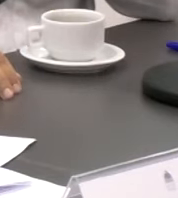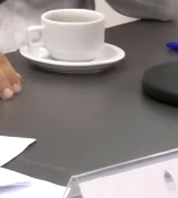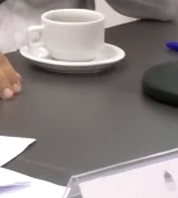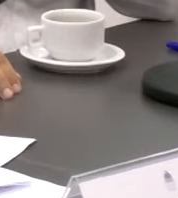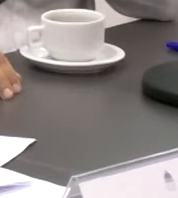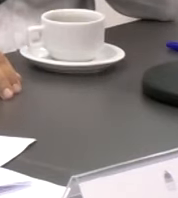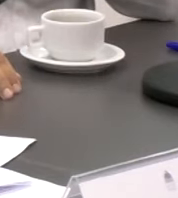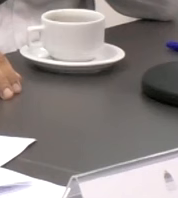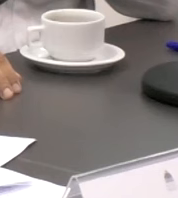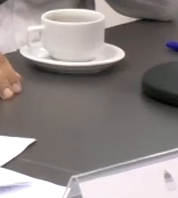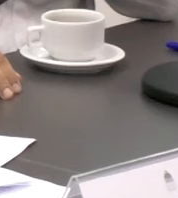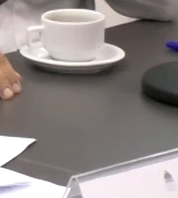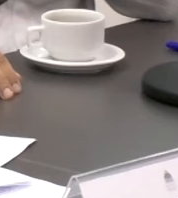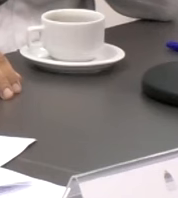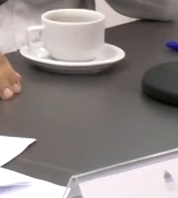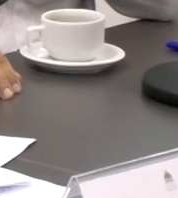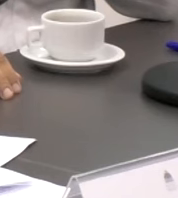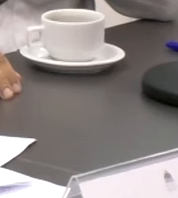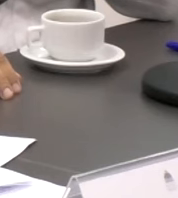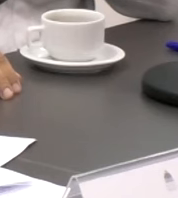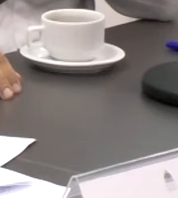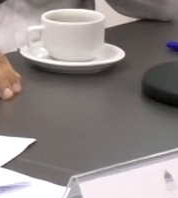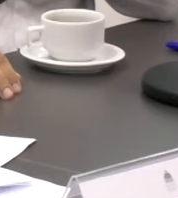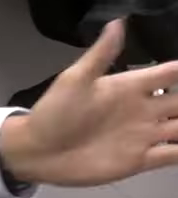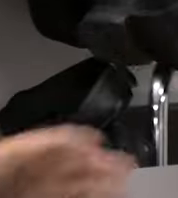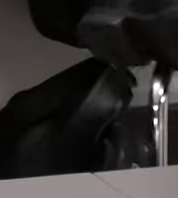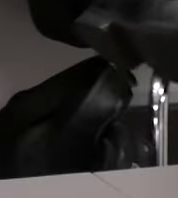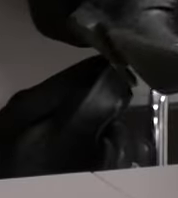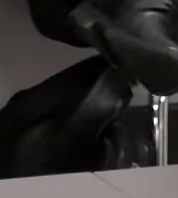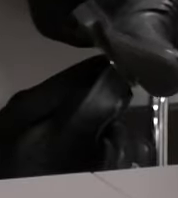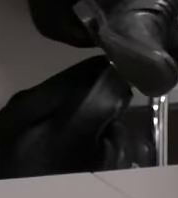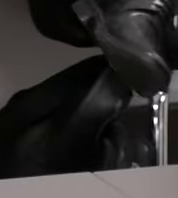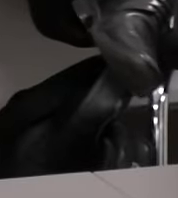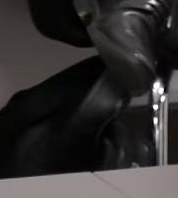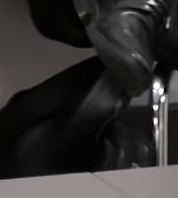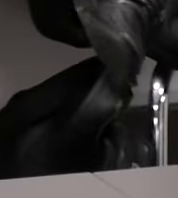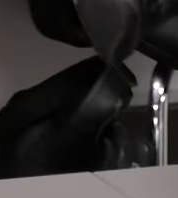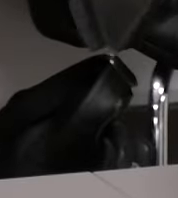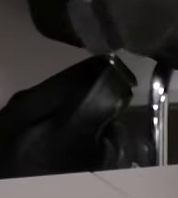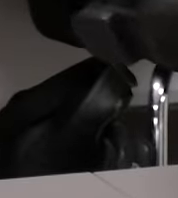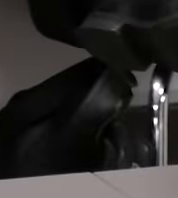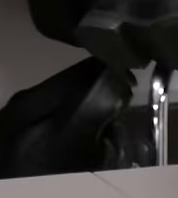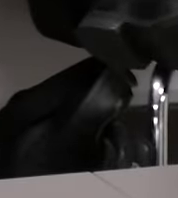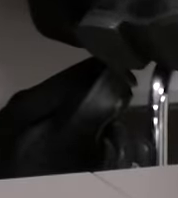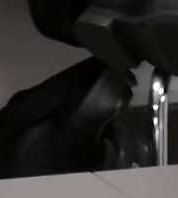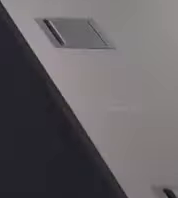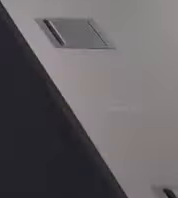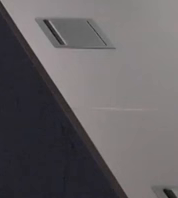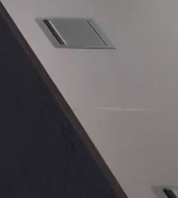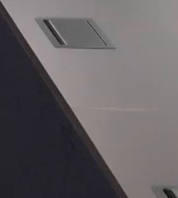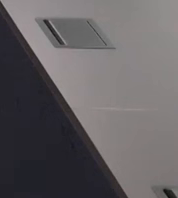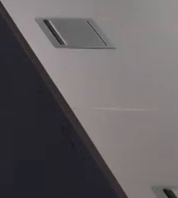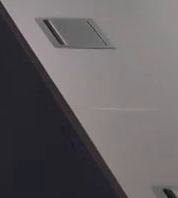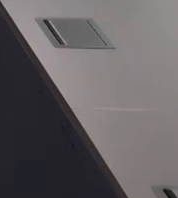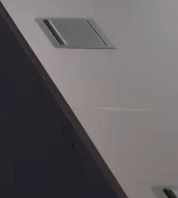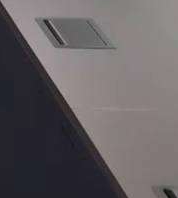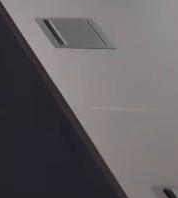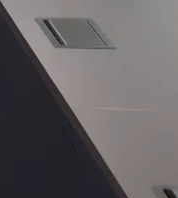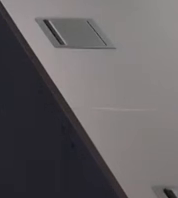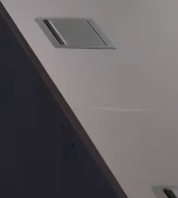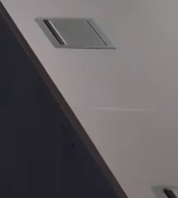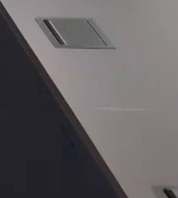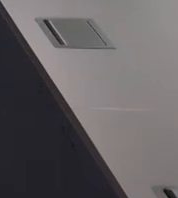nessa é como são as promotorias de investigação que fazem vou deixar cargo da Dra Adriana responder essa indagação pois não muito obrigada